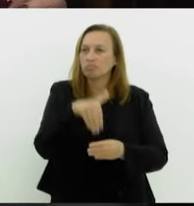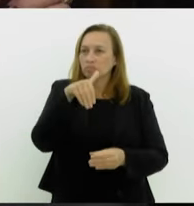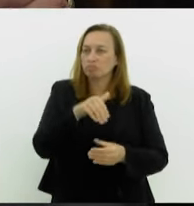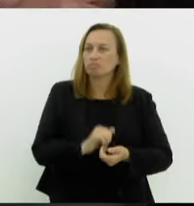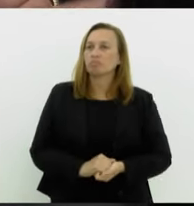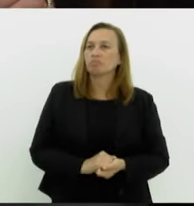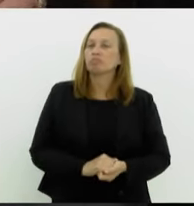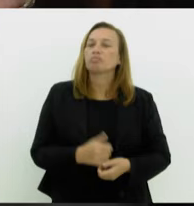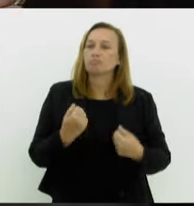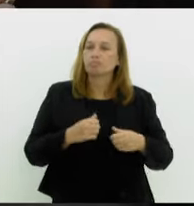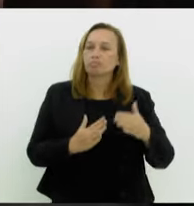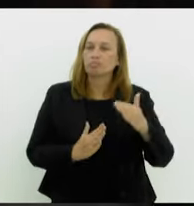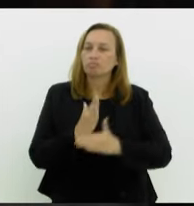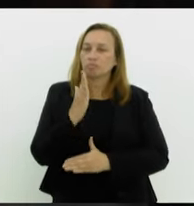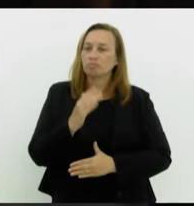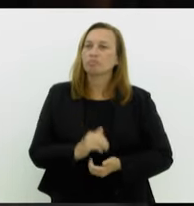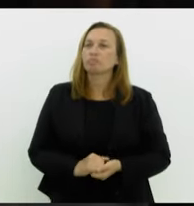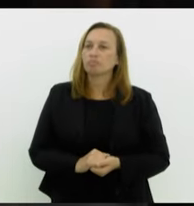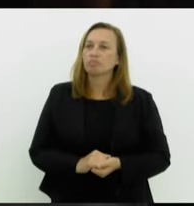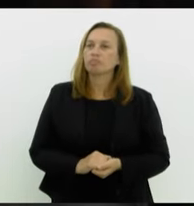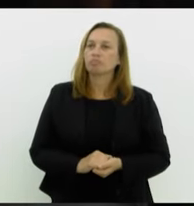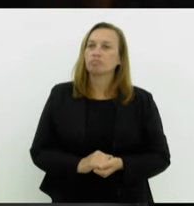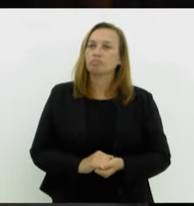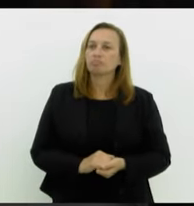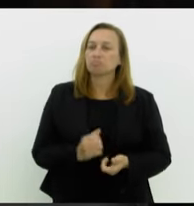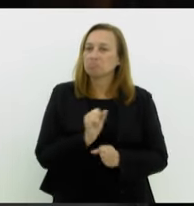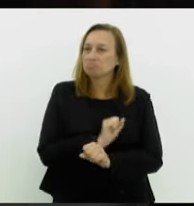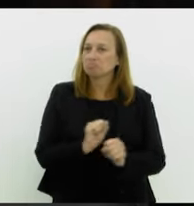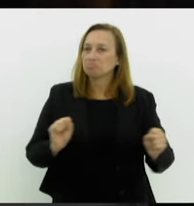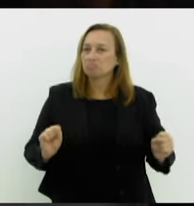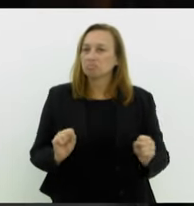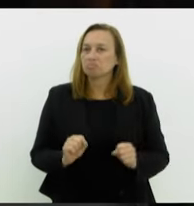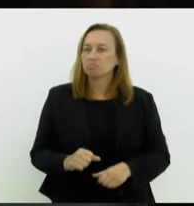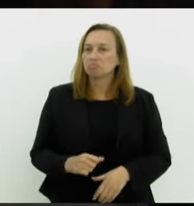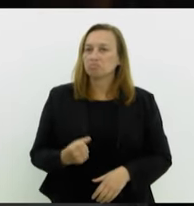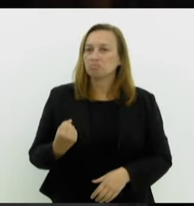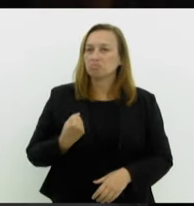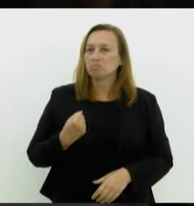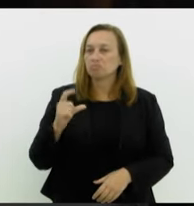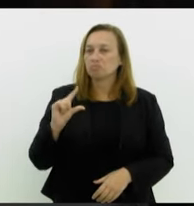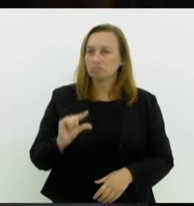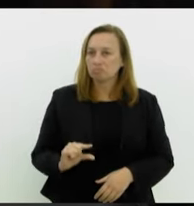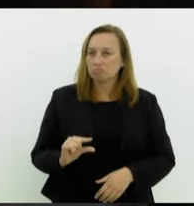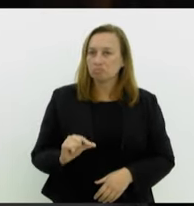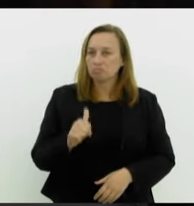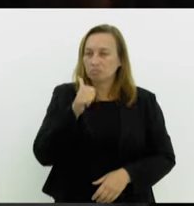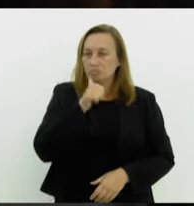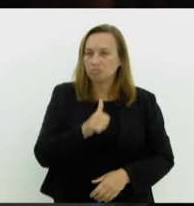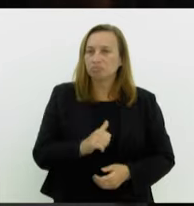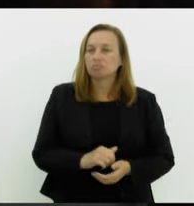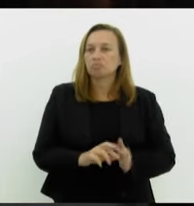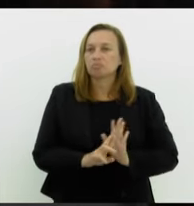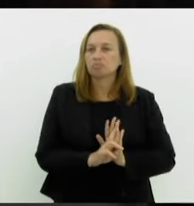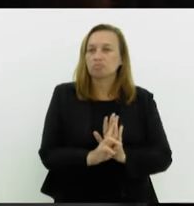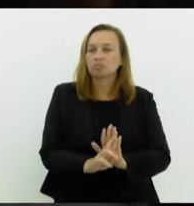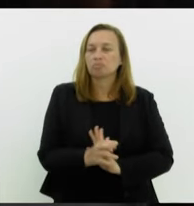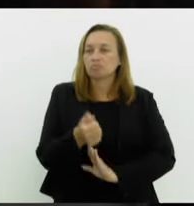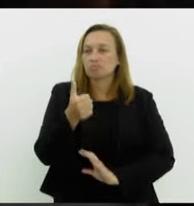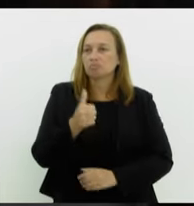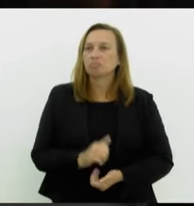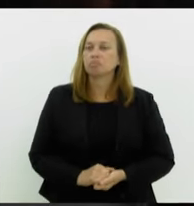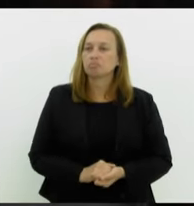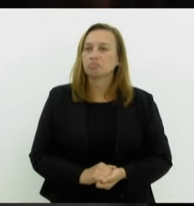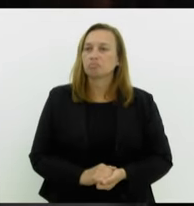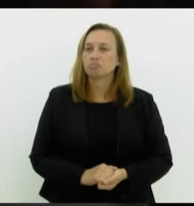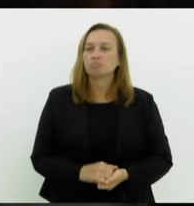temos que romper nós temos que romper não é possível sermos a maioria e ser tão pouco representativas